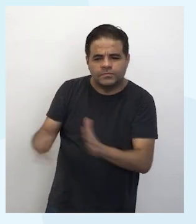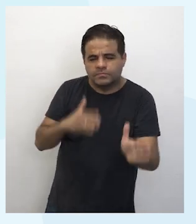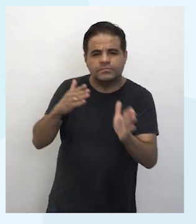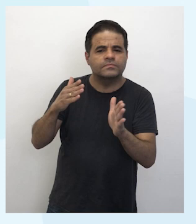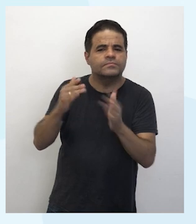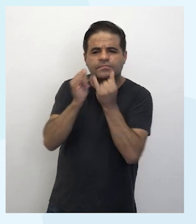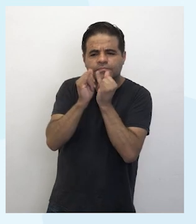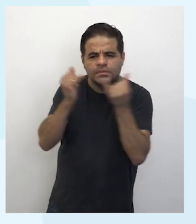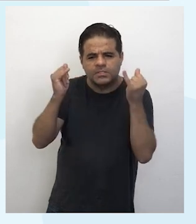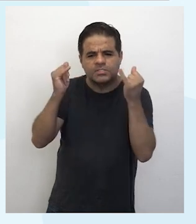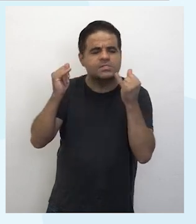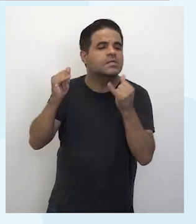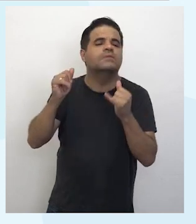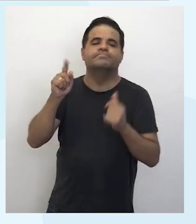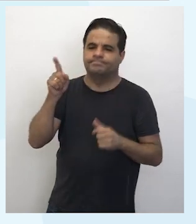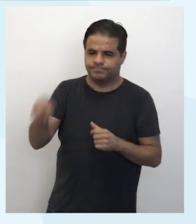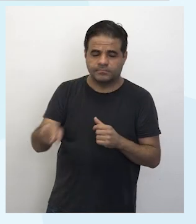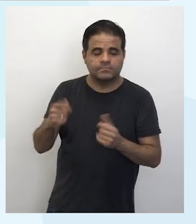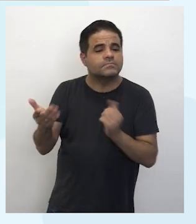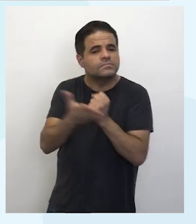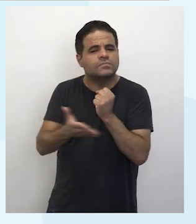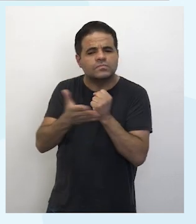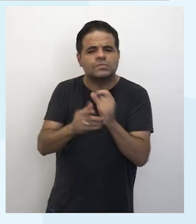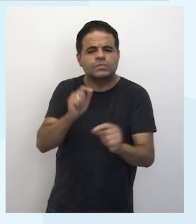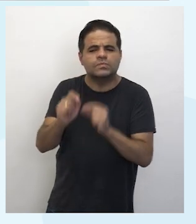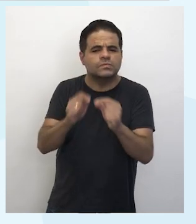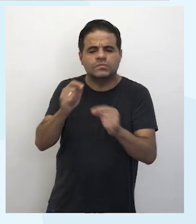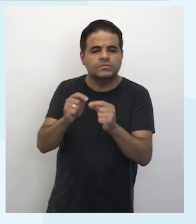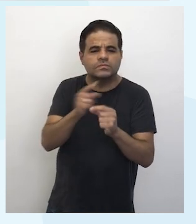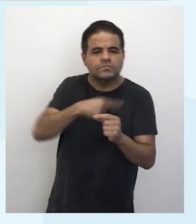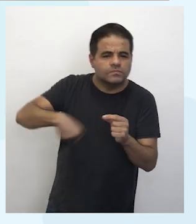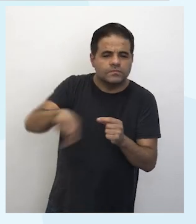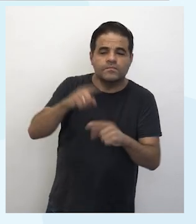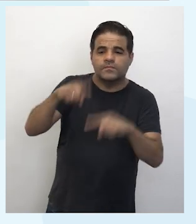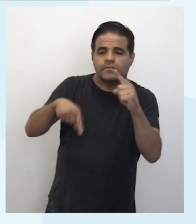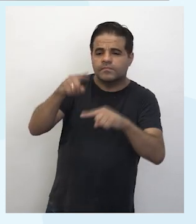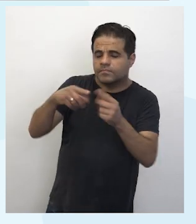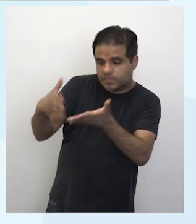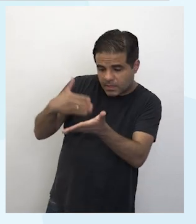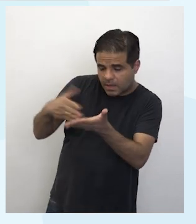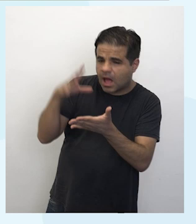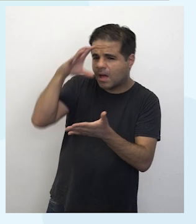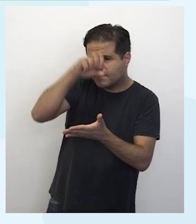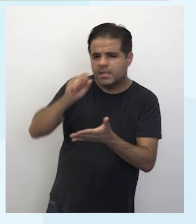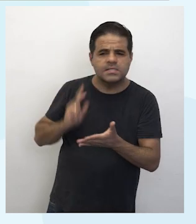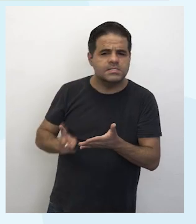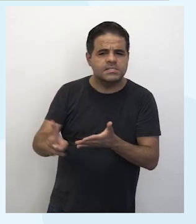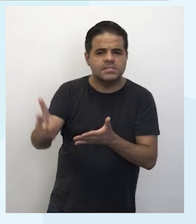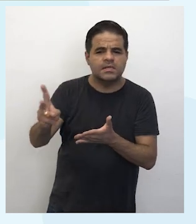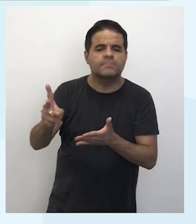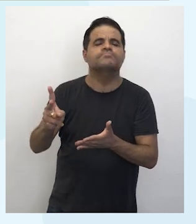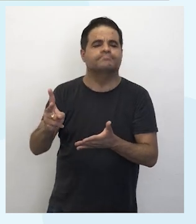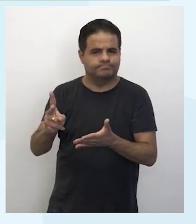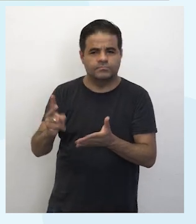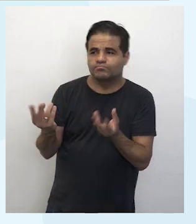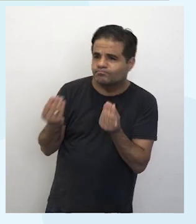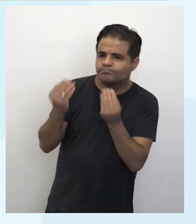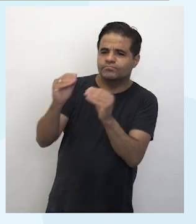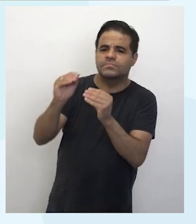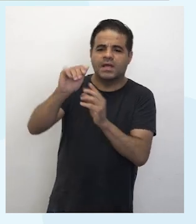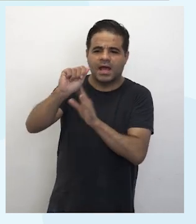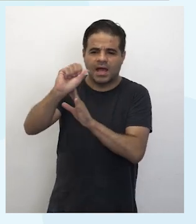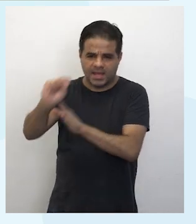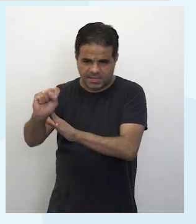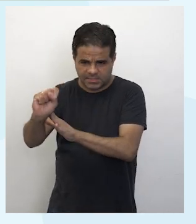elétrica. Esta aula, ela está baseada aí no nosso material Aprender Sempre, né? Que a gente batizou aqui de